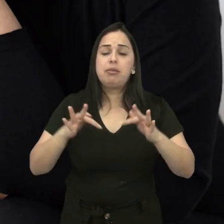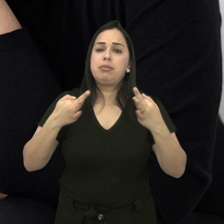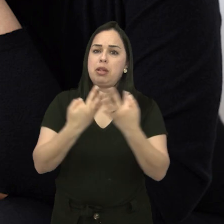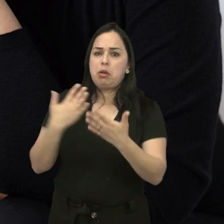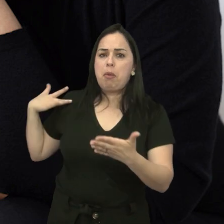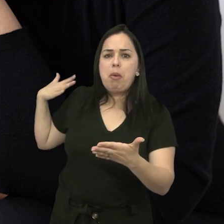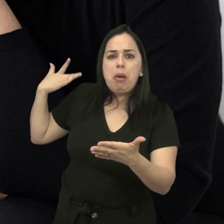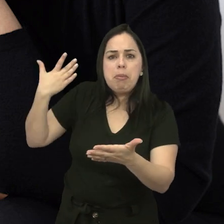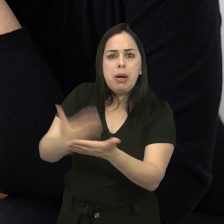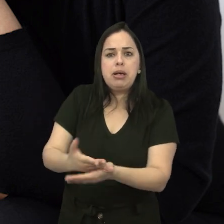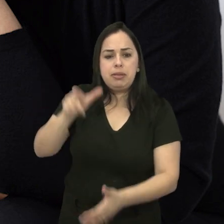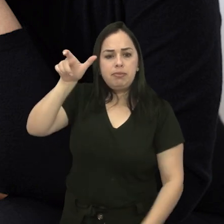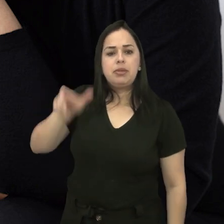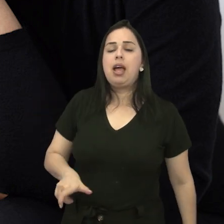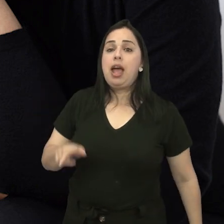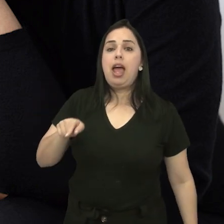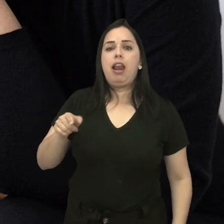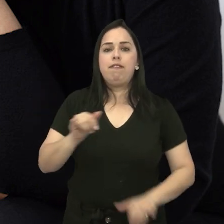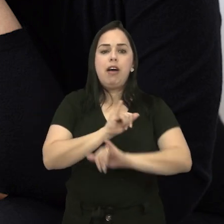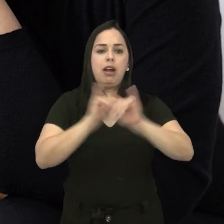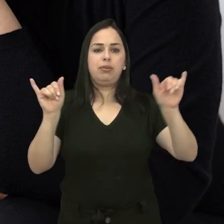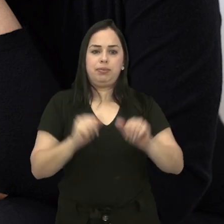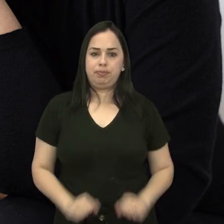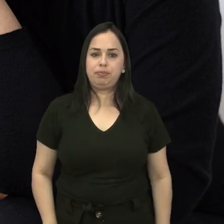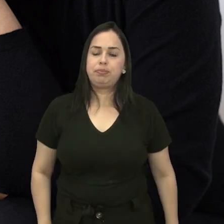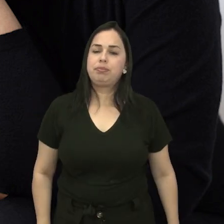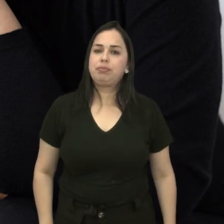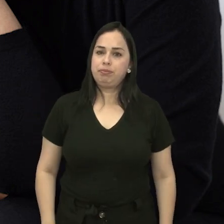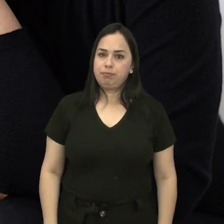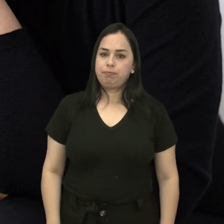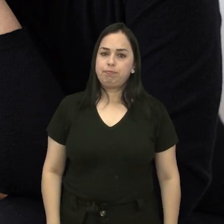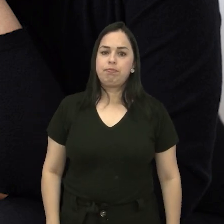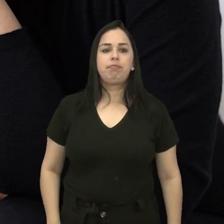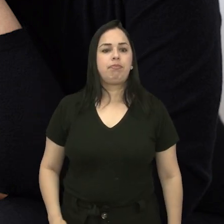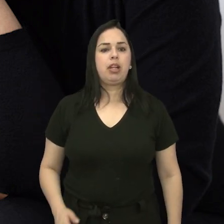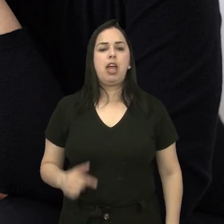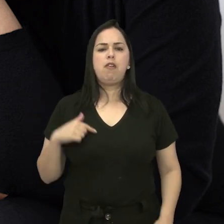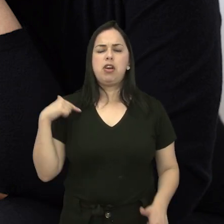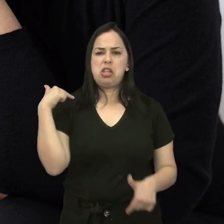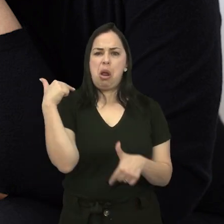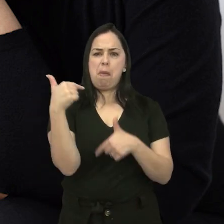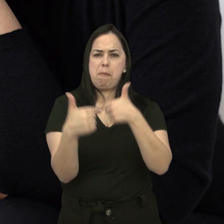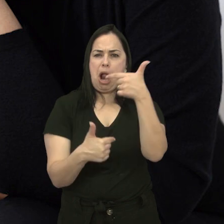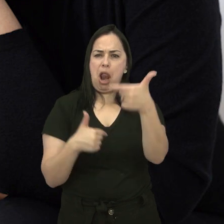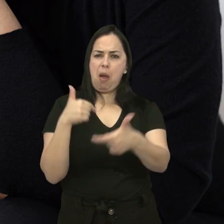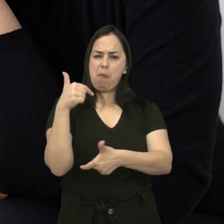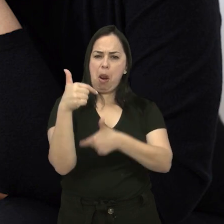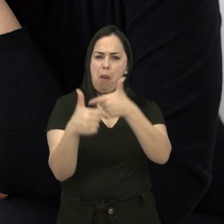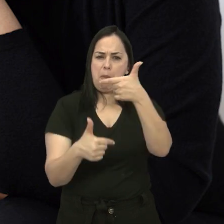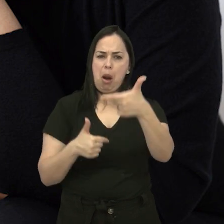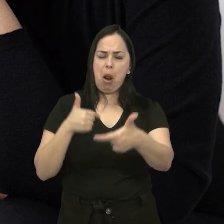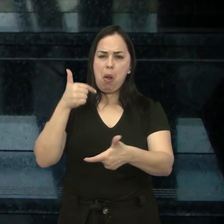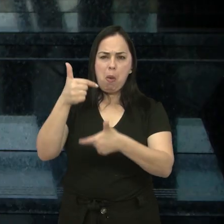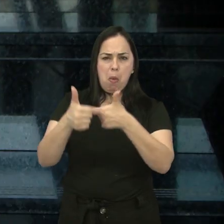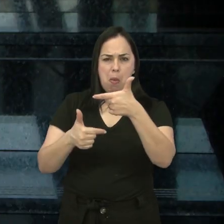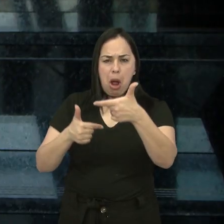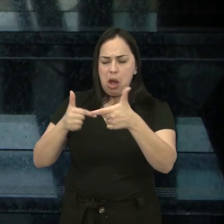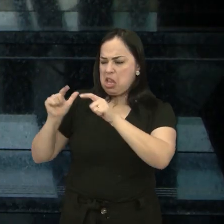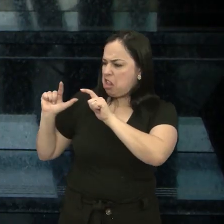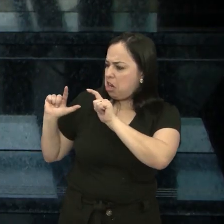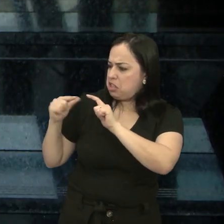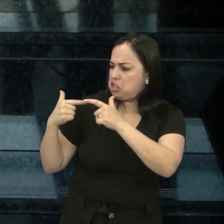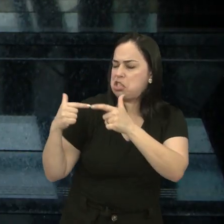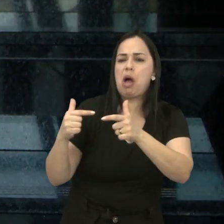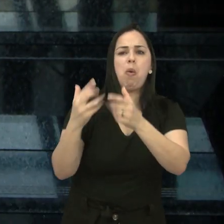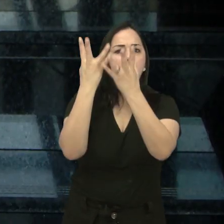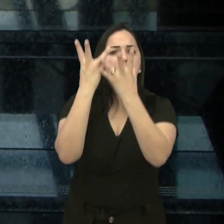disse, abre aspas, "De uma forma ou de outra, meu trabalho explode incessantemente os limites da tradição." E assim como no